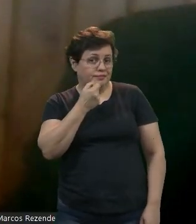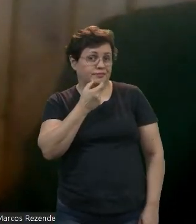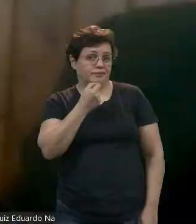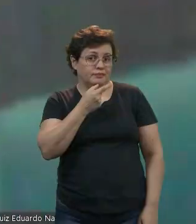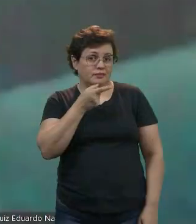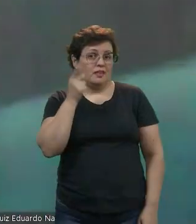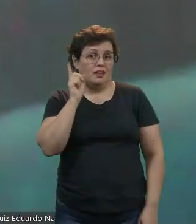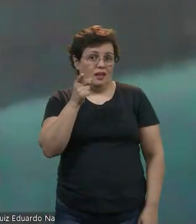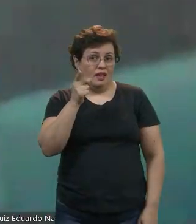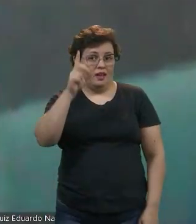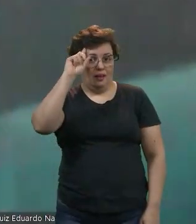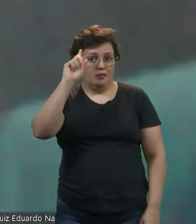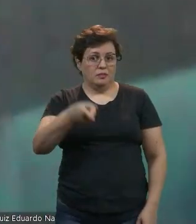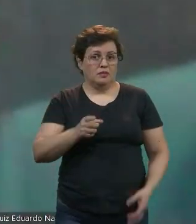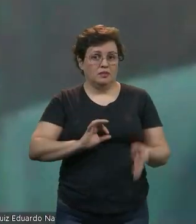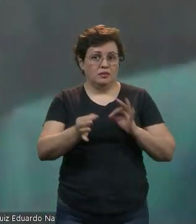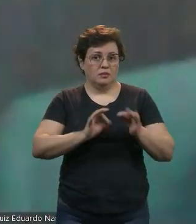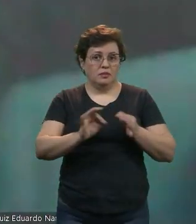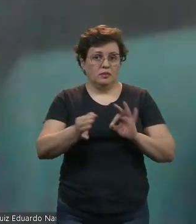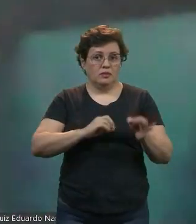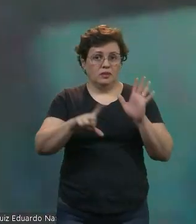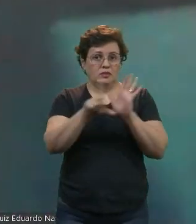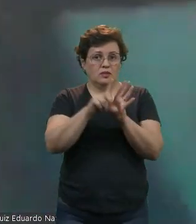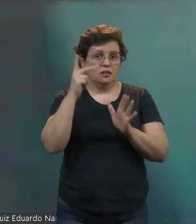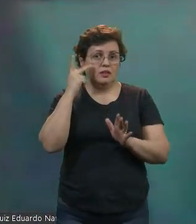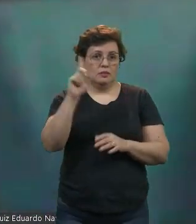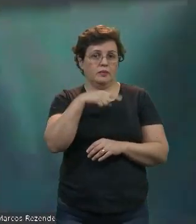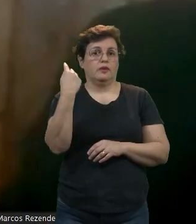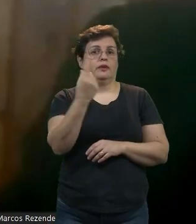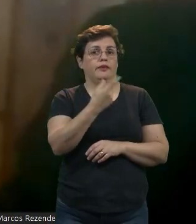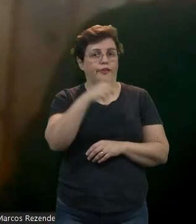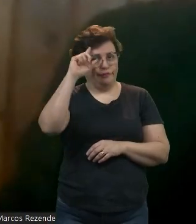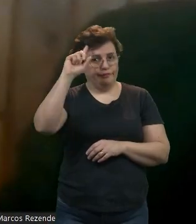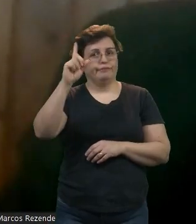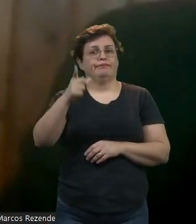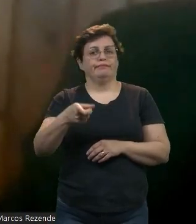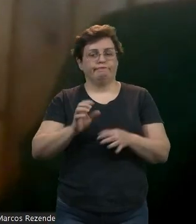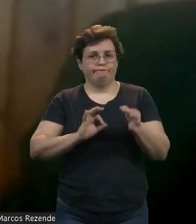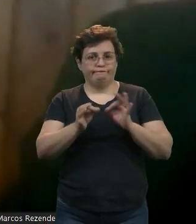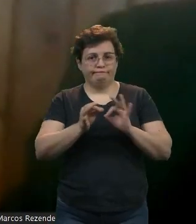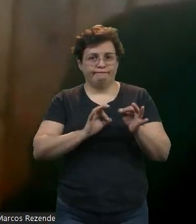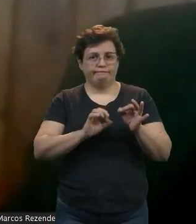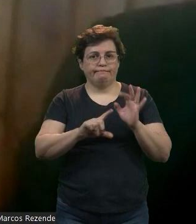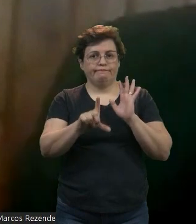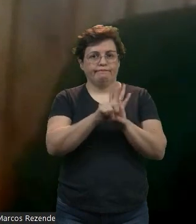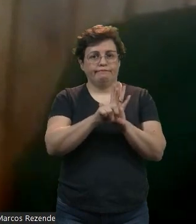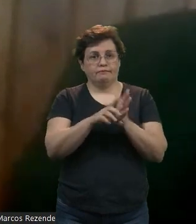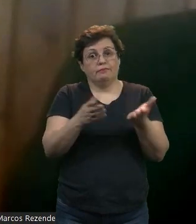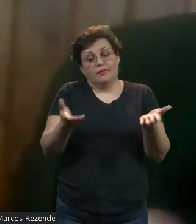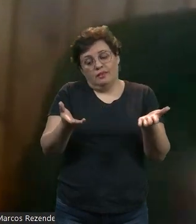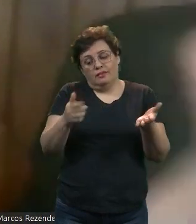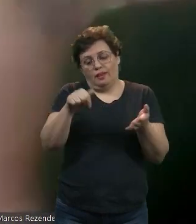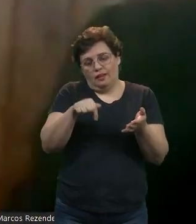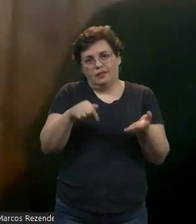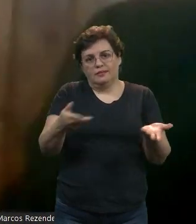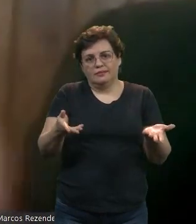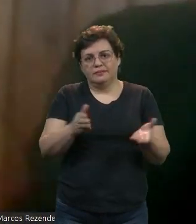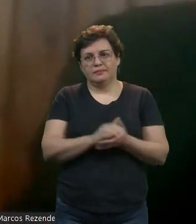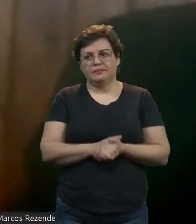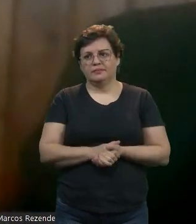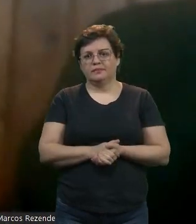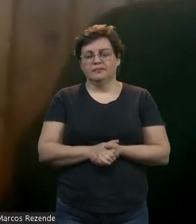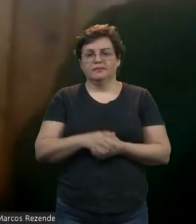E ele fez, mandou o projeto de lei para a gente. Mandou o projeto de lei. Tanto é que está sendo matéria